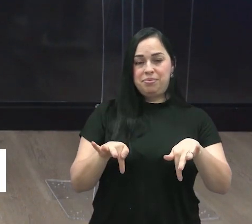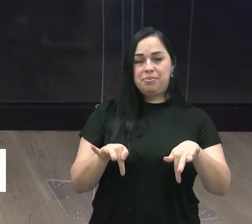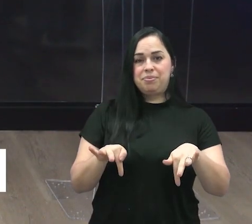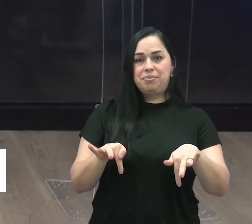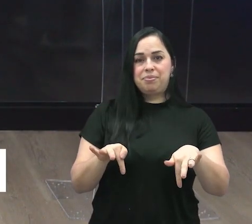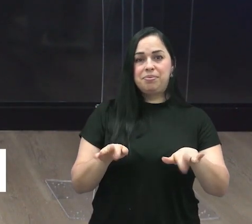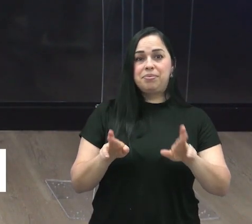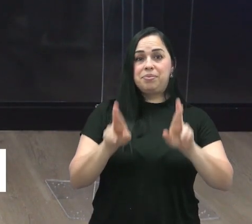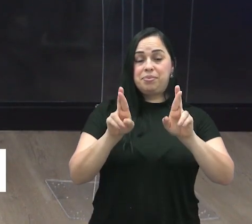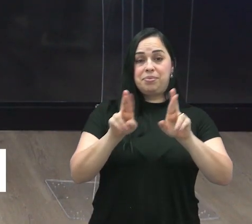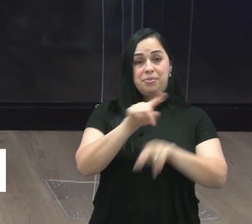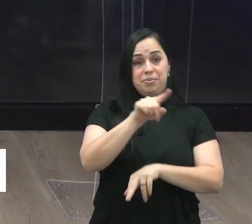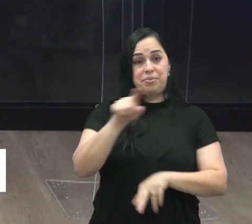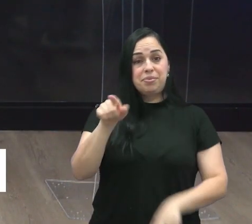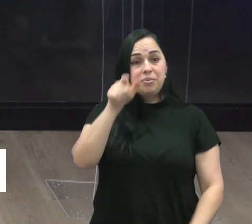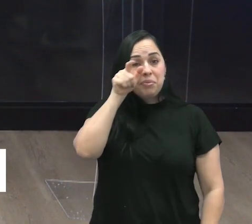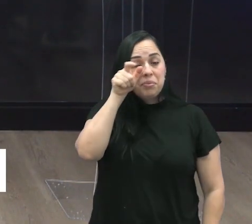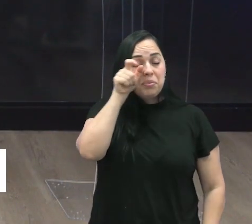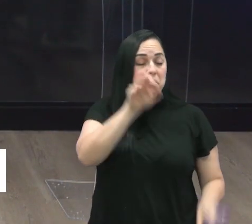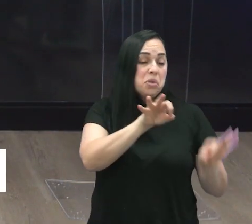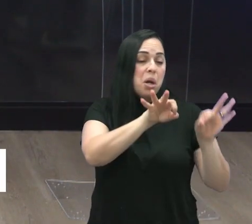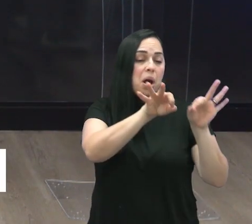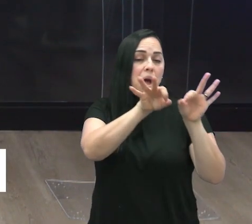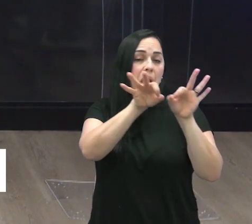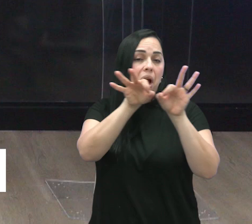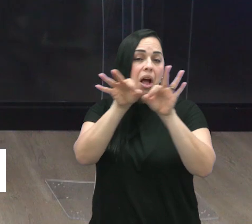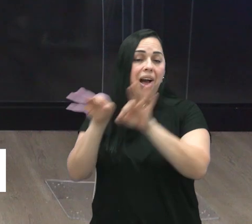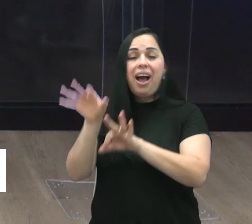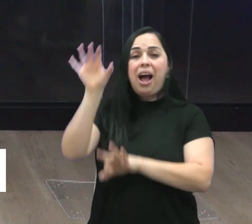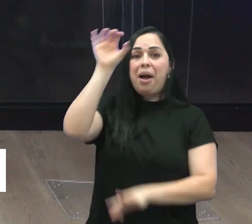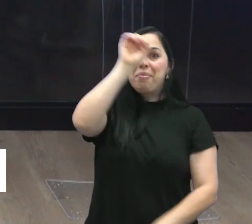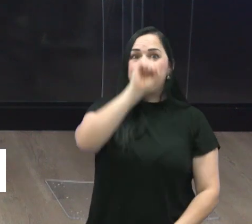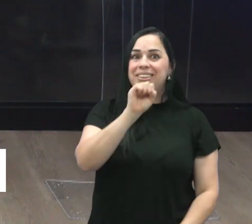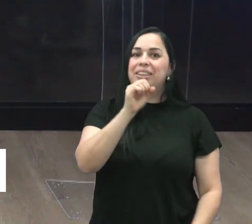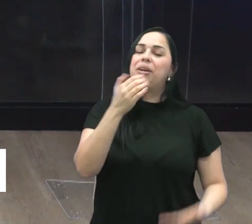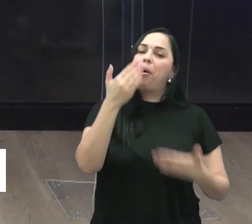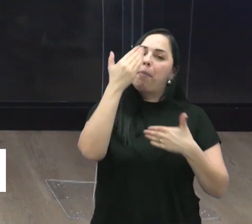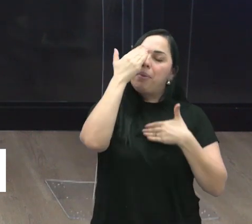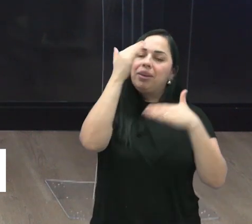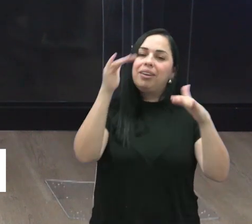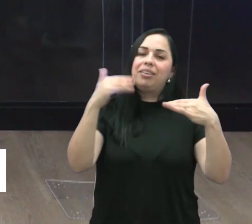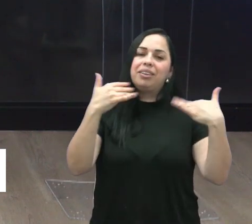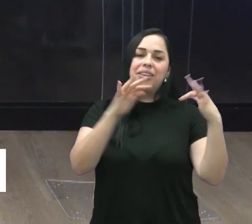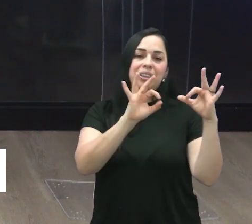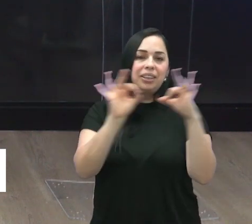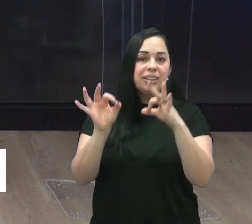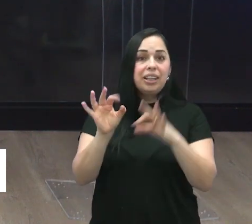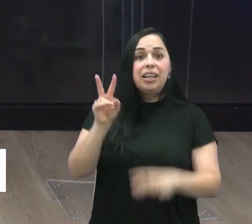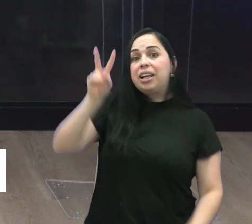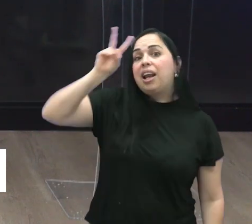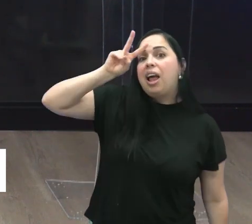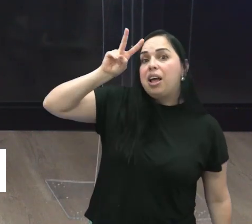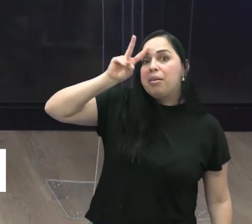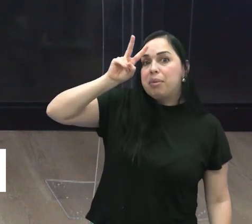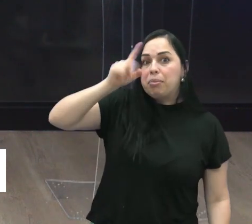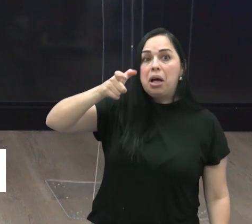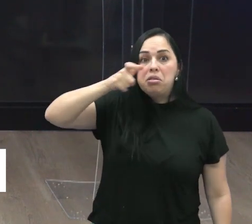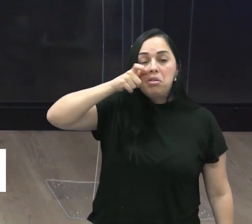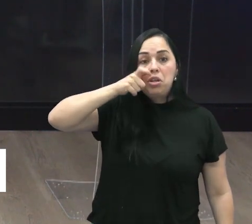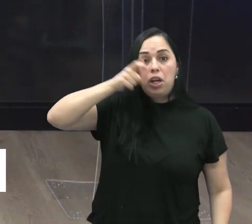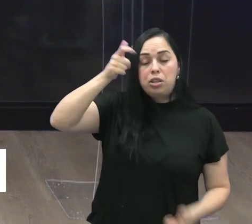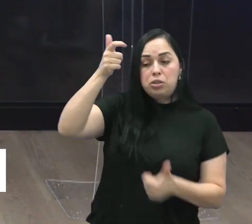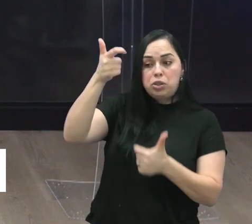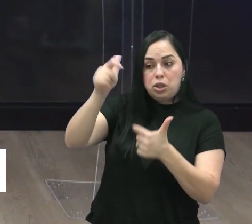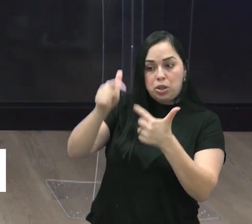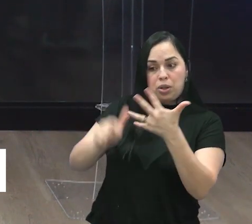hoje fica por aqui. Espero que você tenha aproveitado as informações. Muito obrigada pela companhia e não se esqueça que para